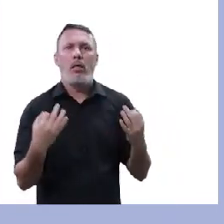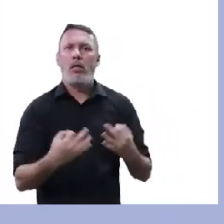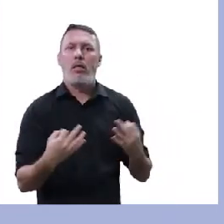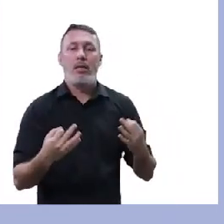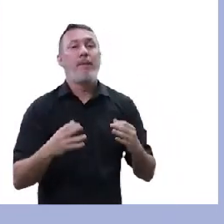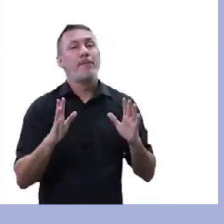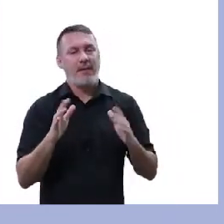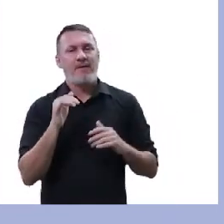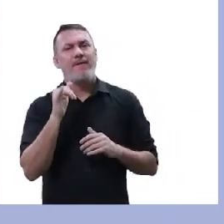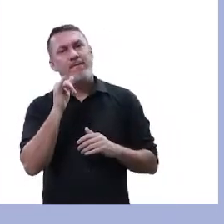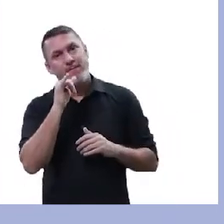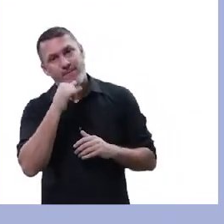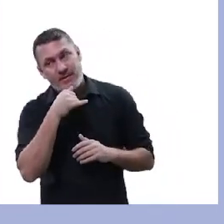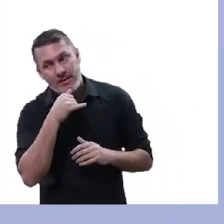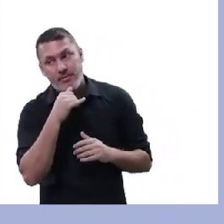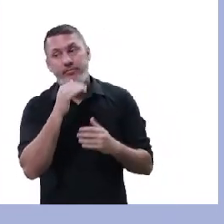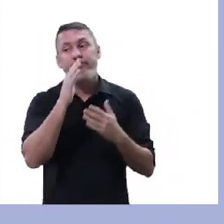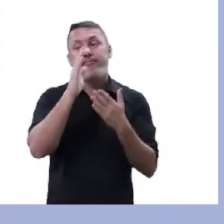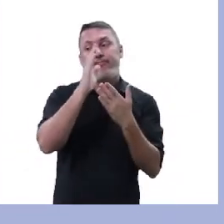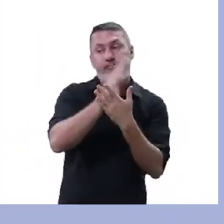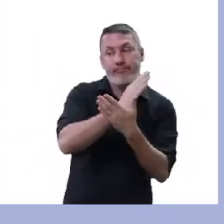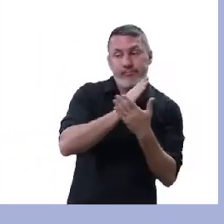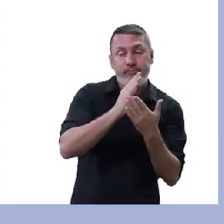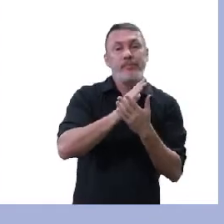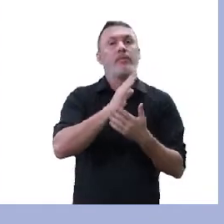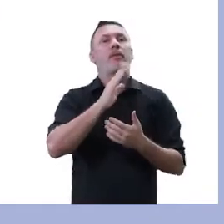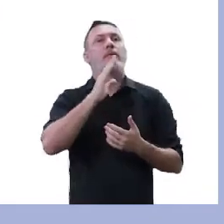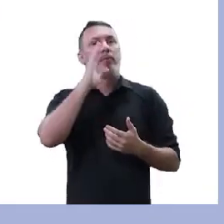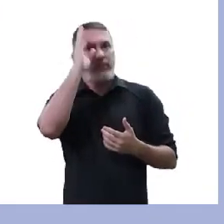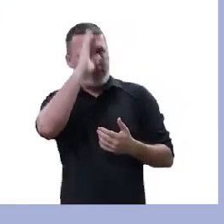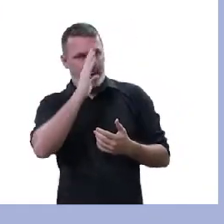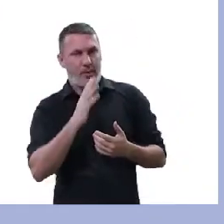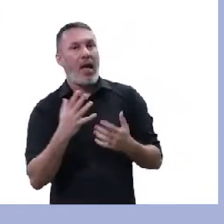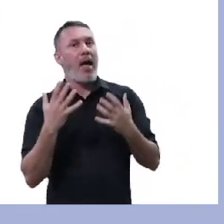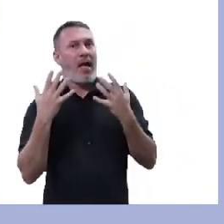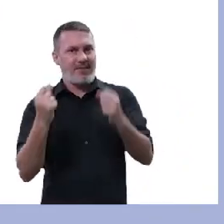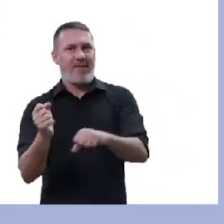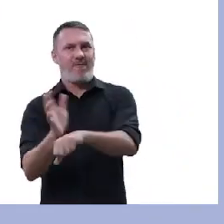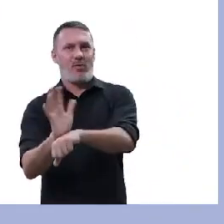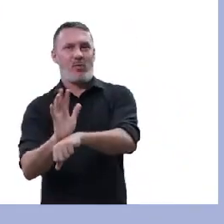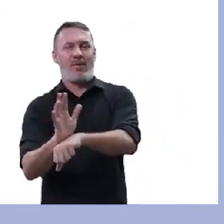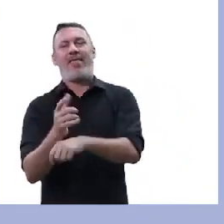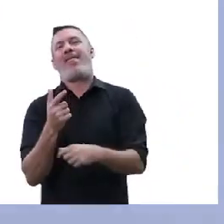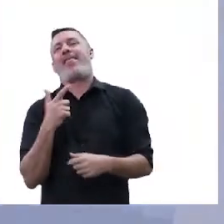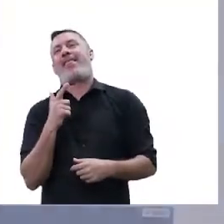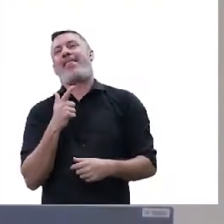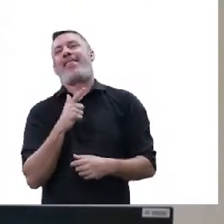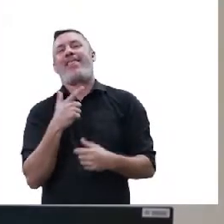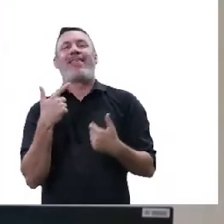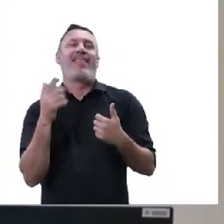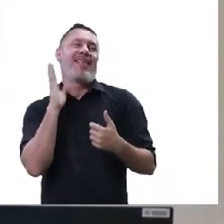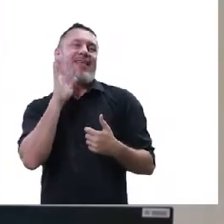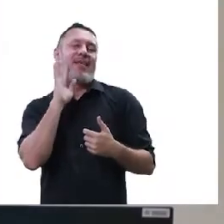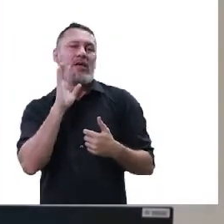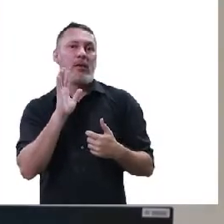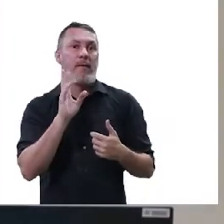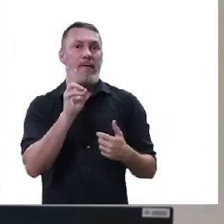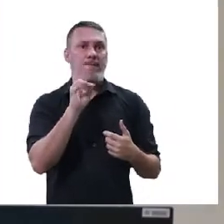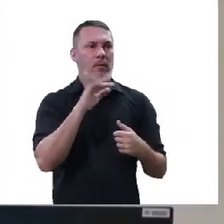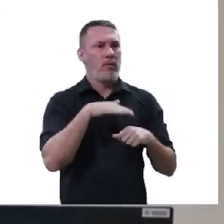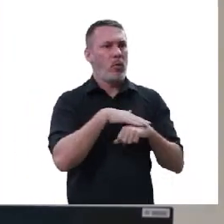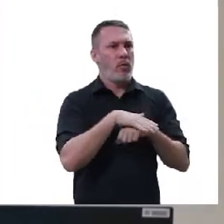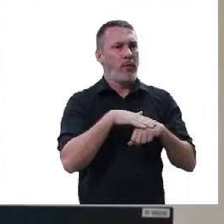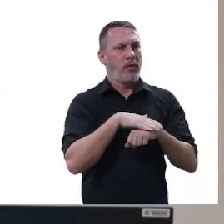Infelizmente, parcela da população brasileira aceita no filme, mas quando vai conversar,